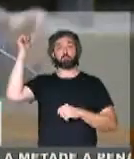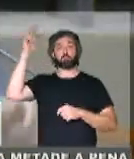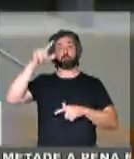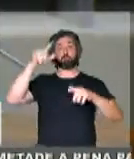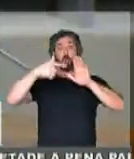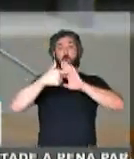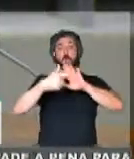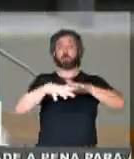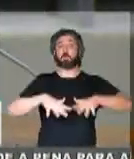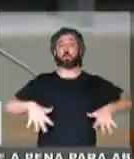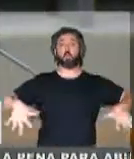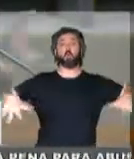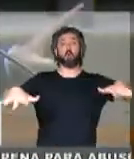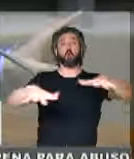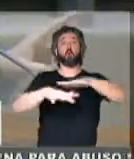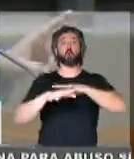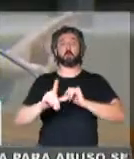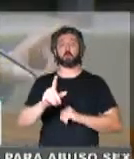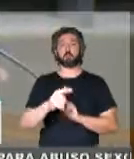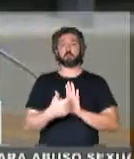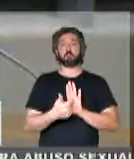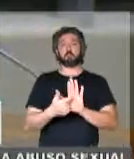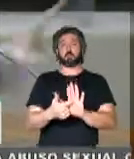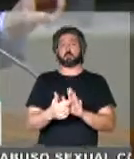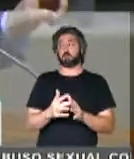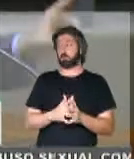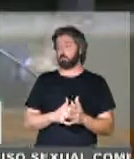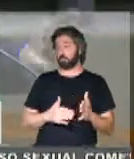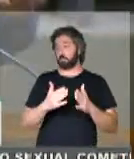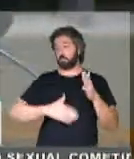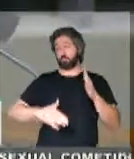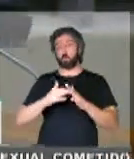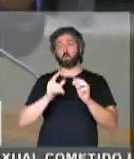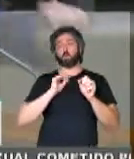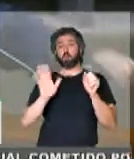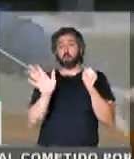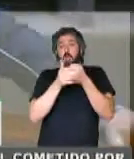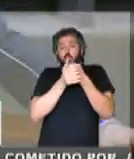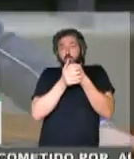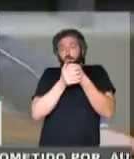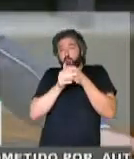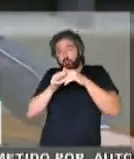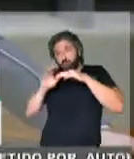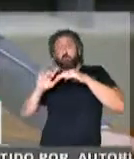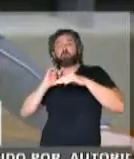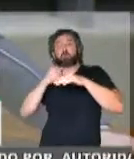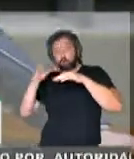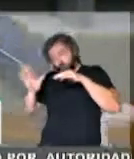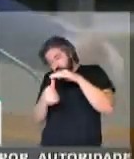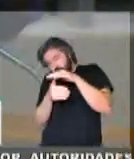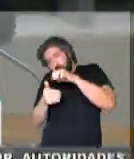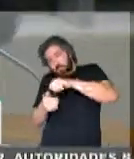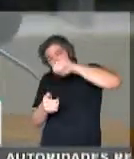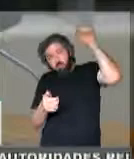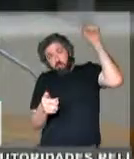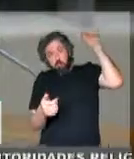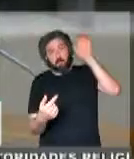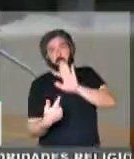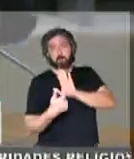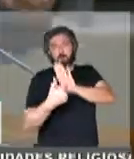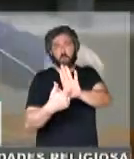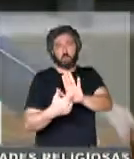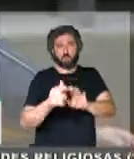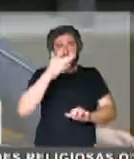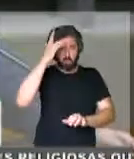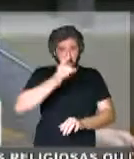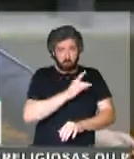sobre todos e que mostre tudo que está escondido debaixo do tapete. Aqueles que não